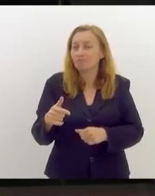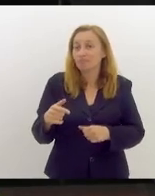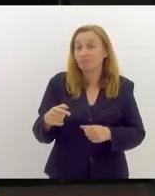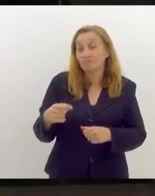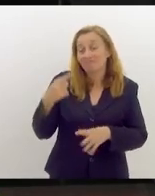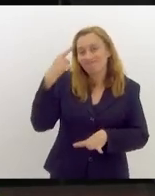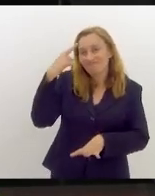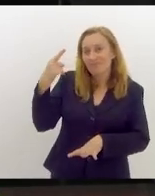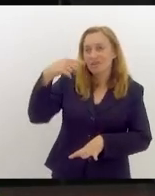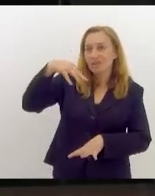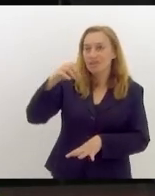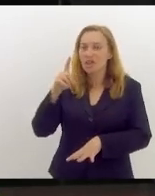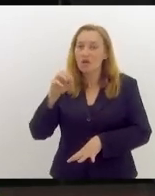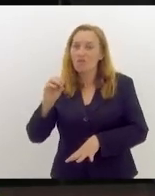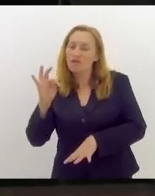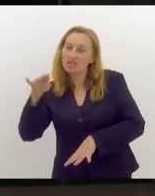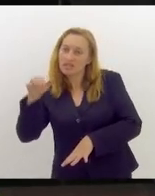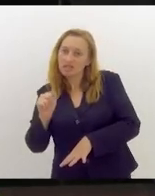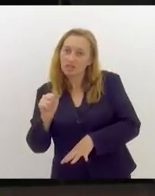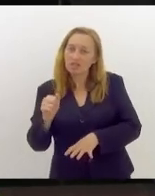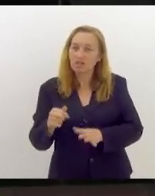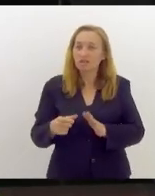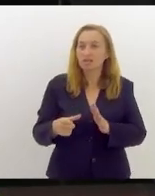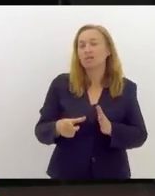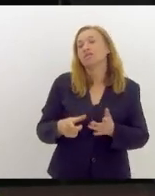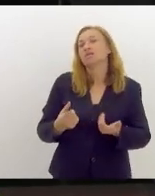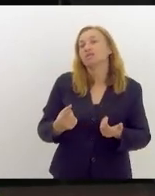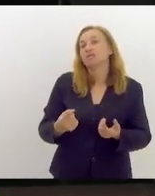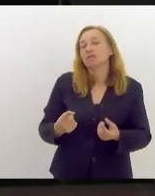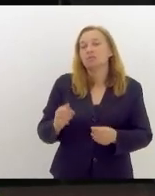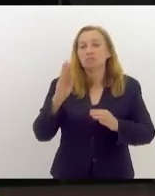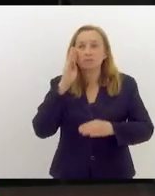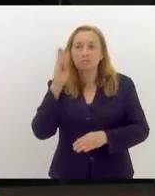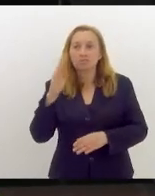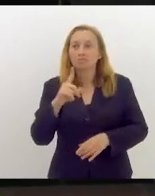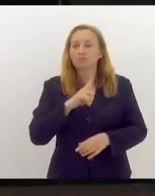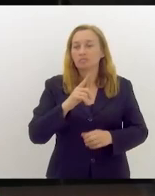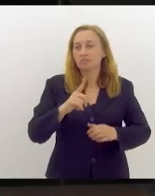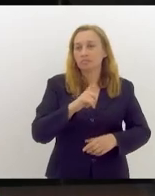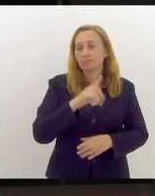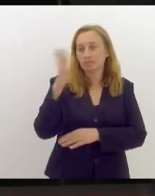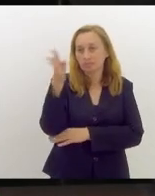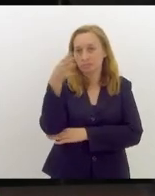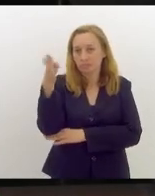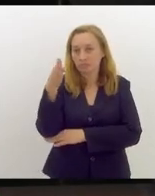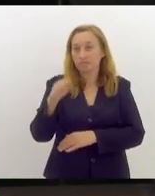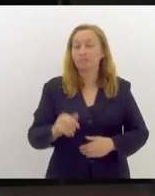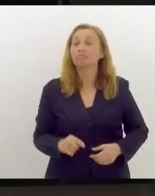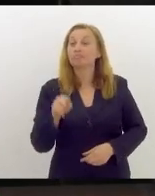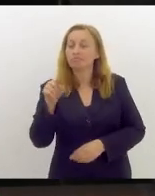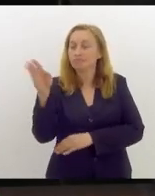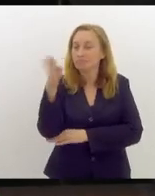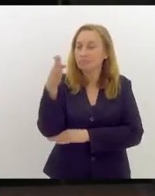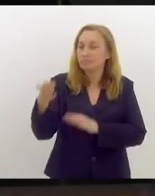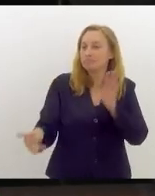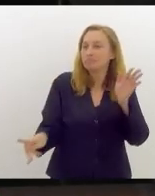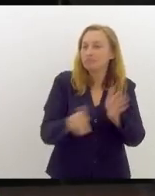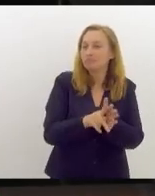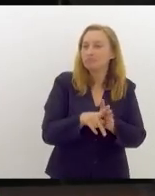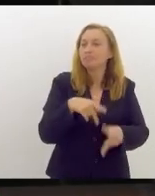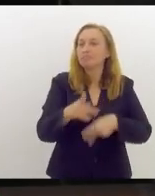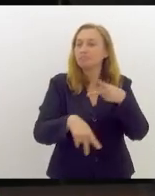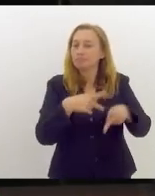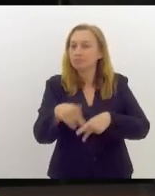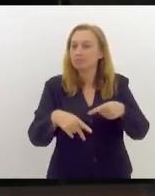neofascista antidemocrático como único exclusivo que possa carregar essa bandeira essa bandeira é do povo brasileiro